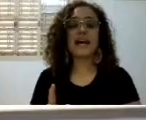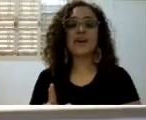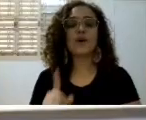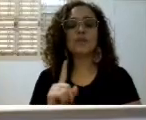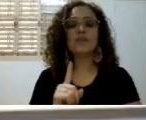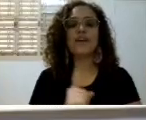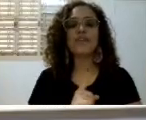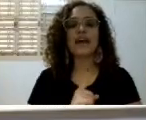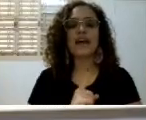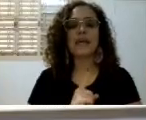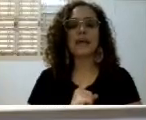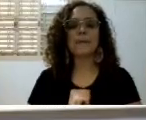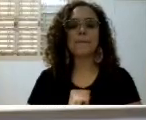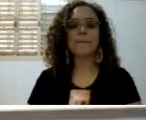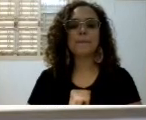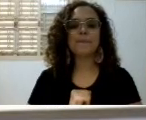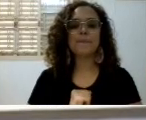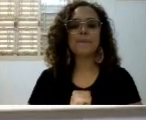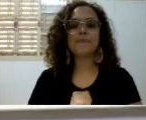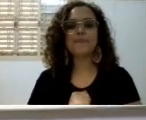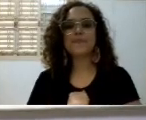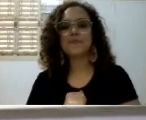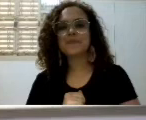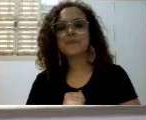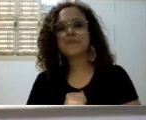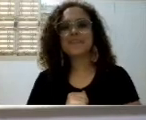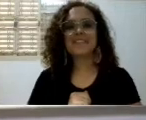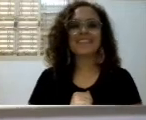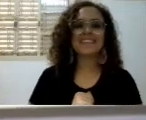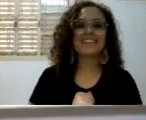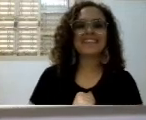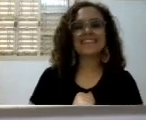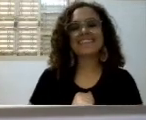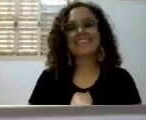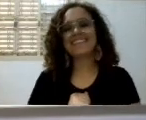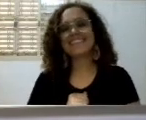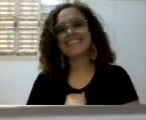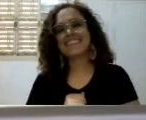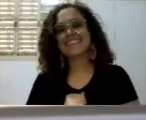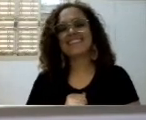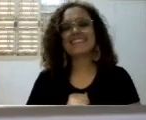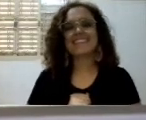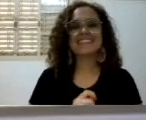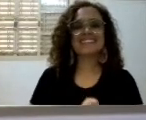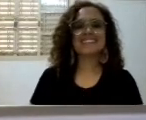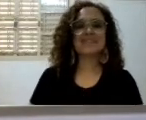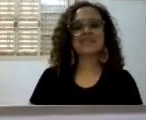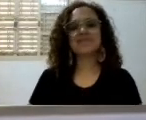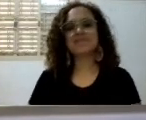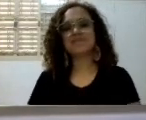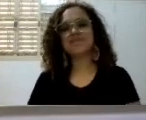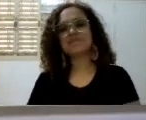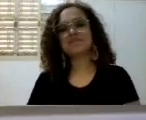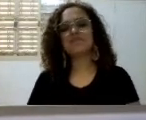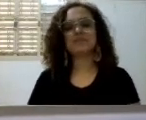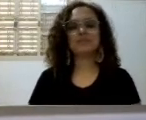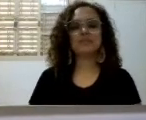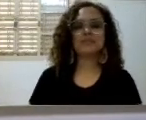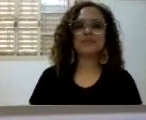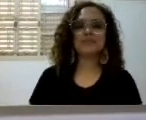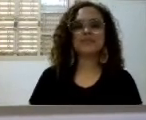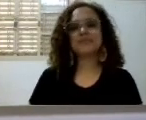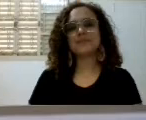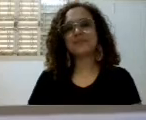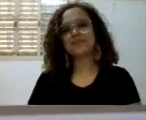Olha lá, como que vai ficar, hein? Batatinha quando nasce, sereia espalha rama